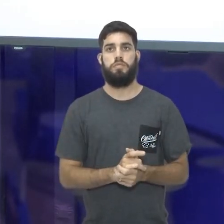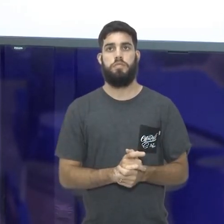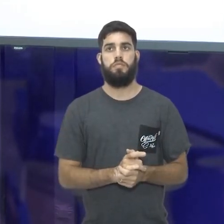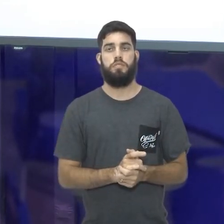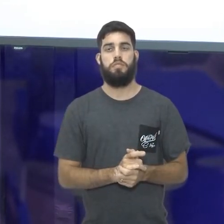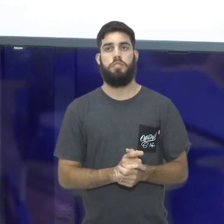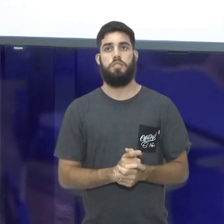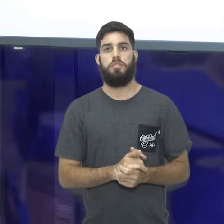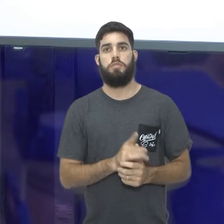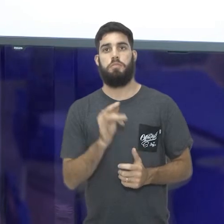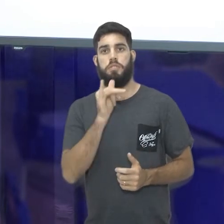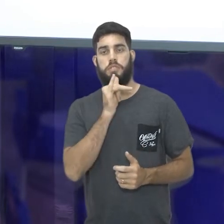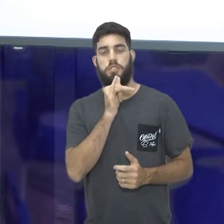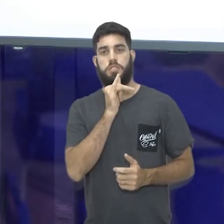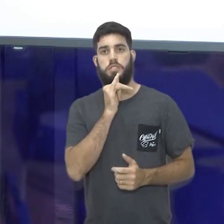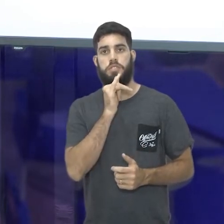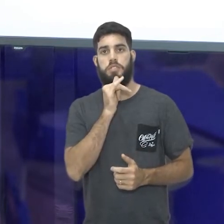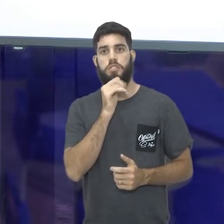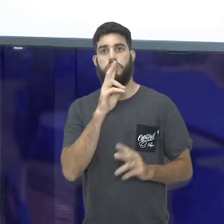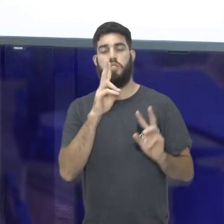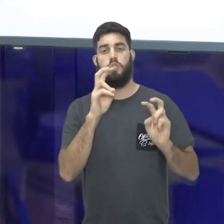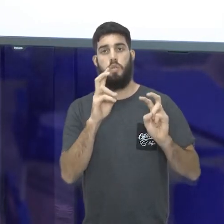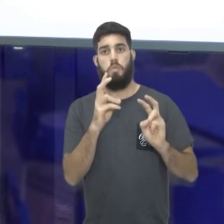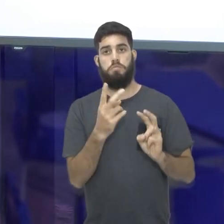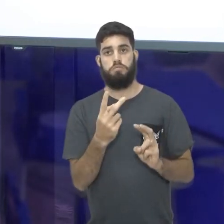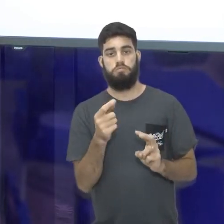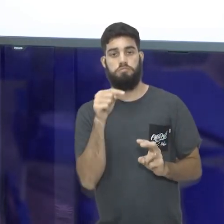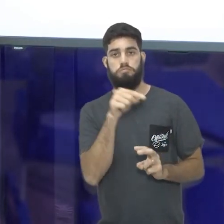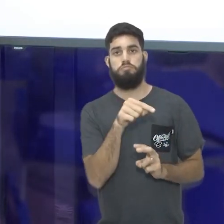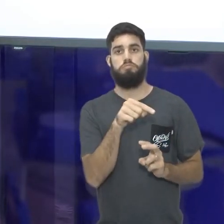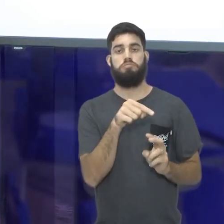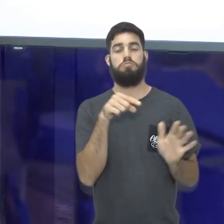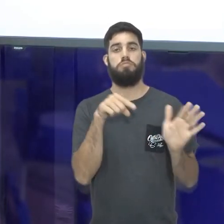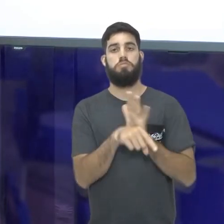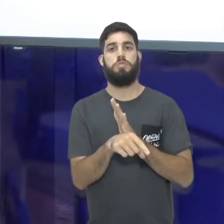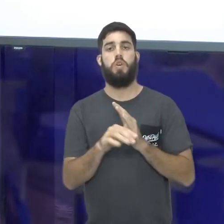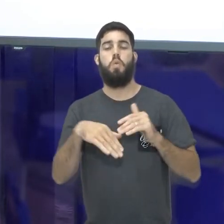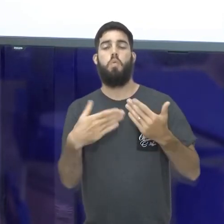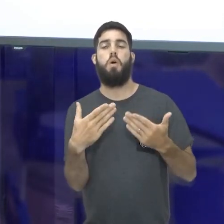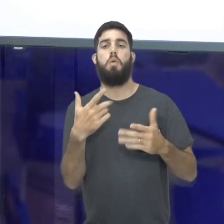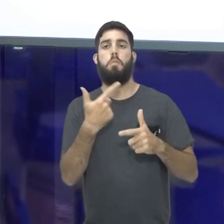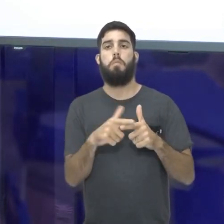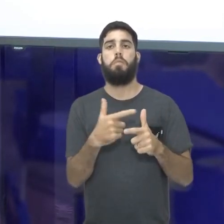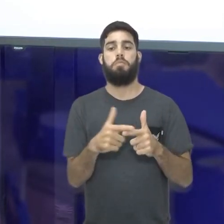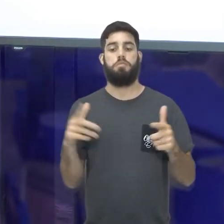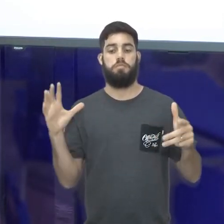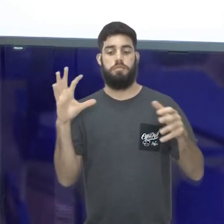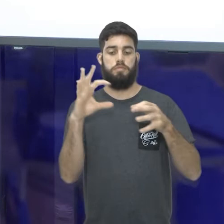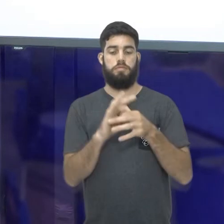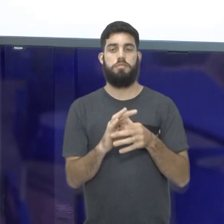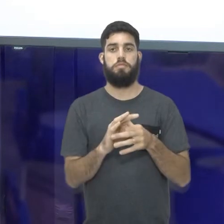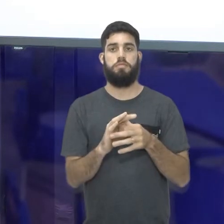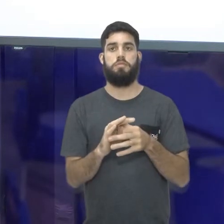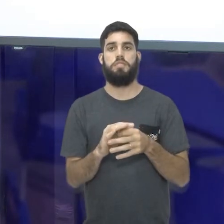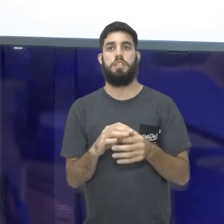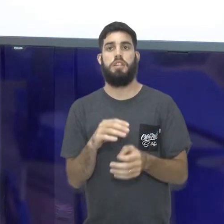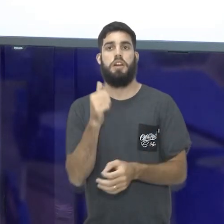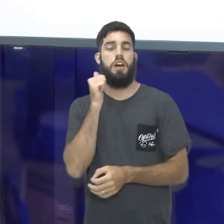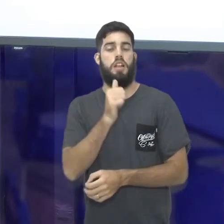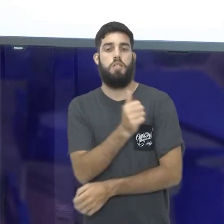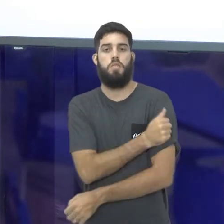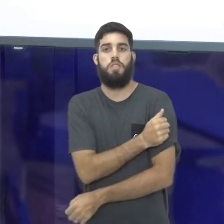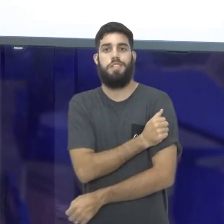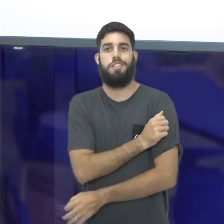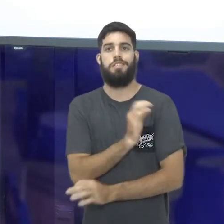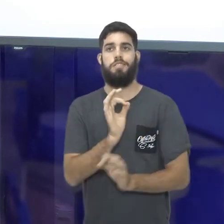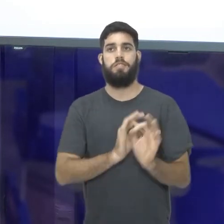quando ele pergunta aqui em relação ao item A, qual dos 2 problemas ele está relacionado ao sistema de equações que Cristina